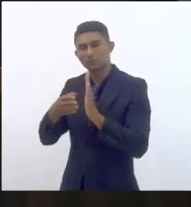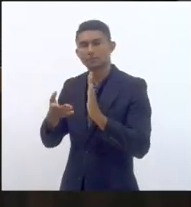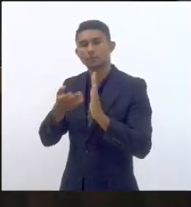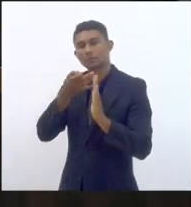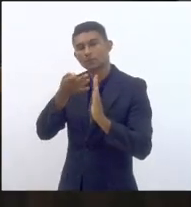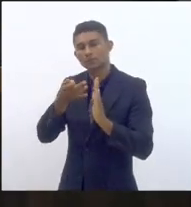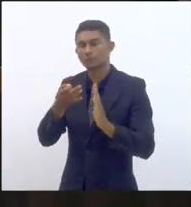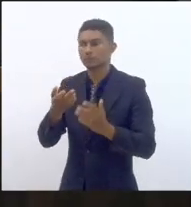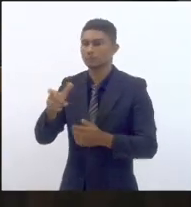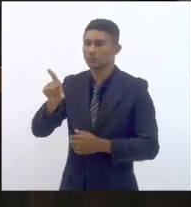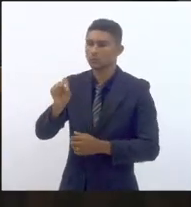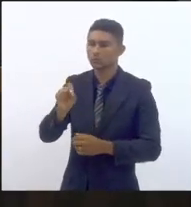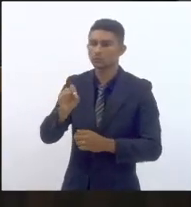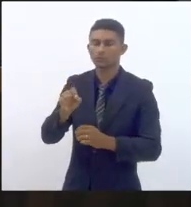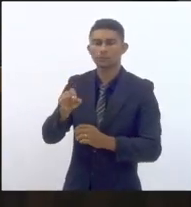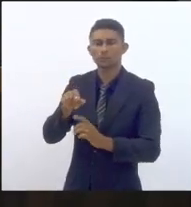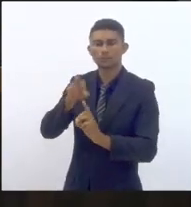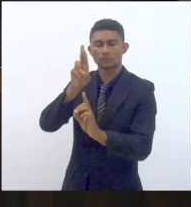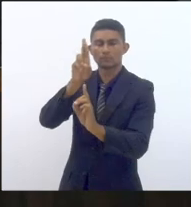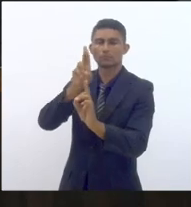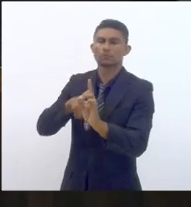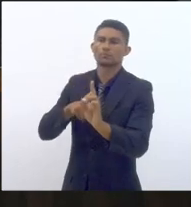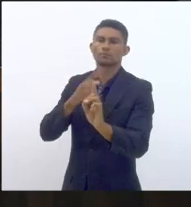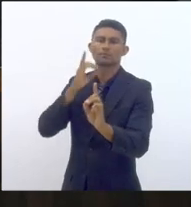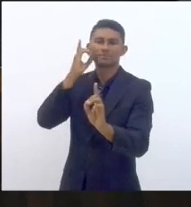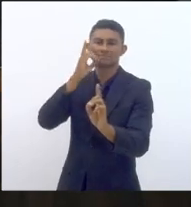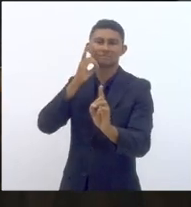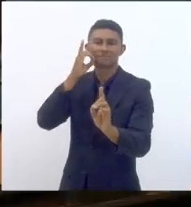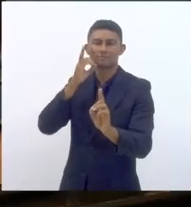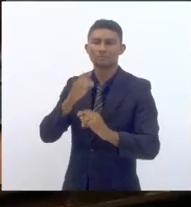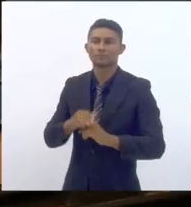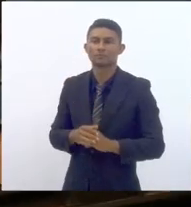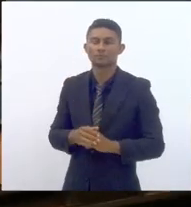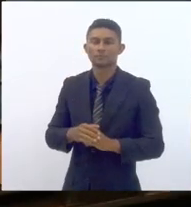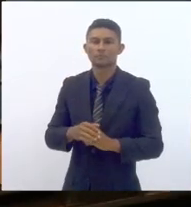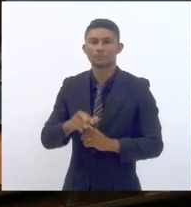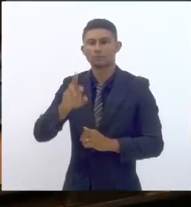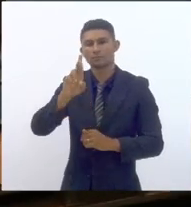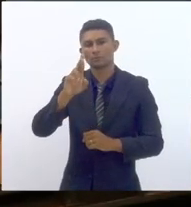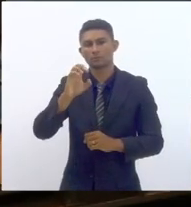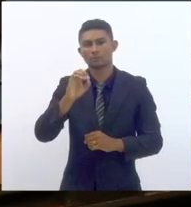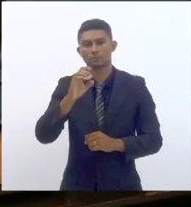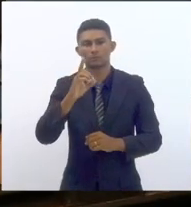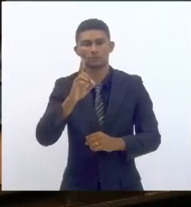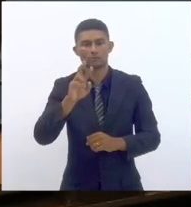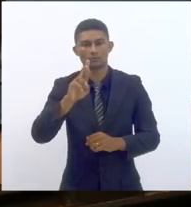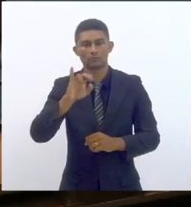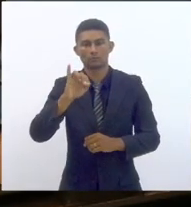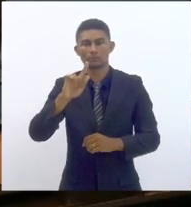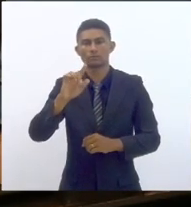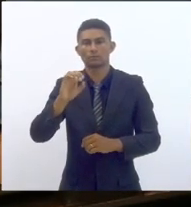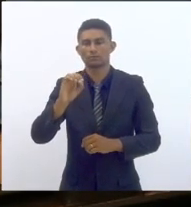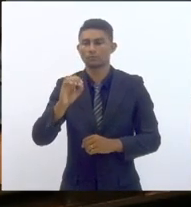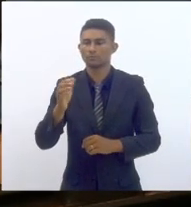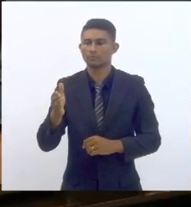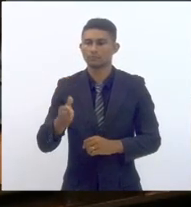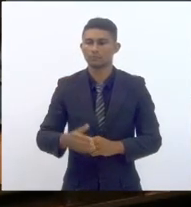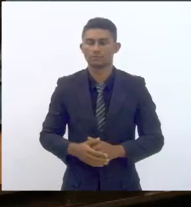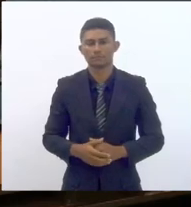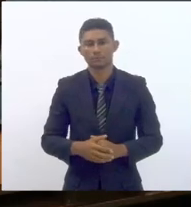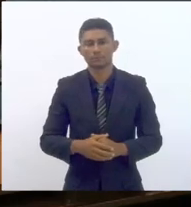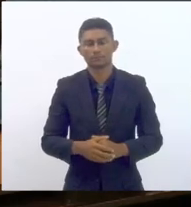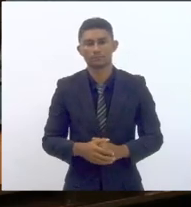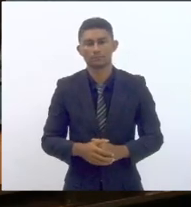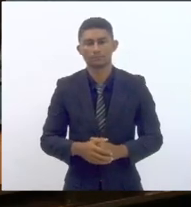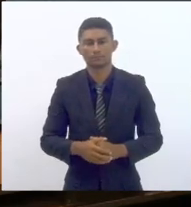presidência designa relator, deputado. Não, deputado Rodrigo Amorim. Deputado Rodrigo Amorim.